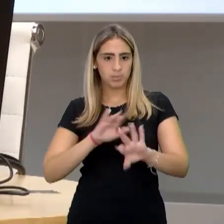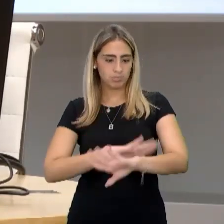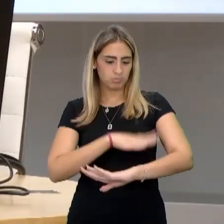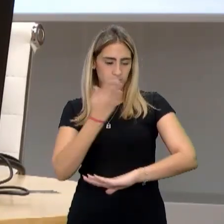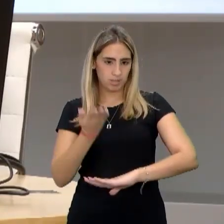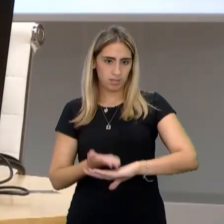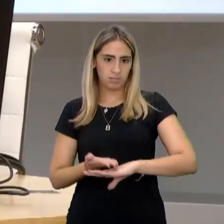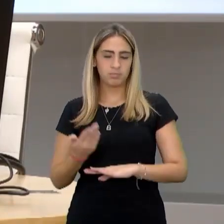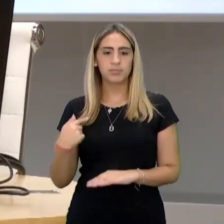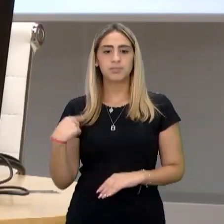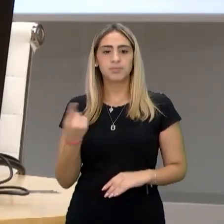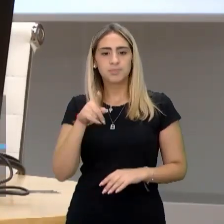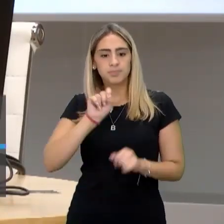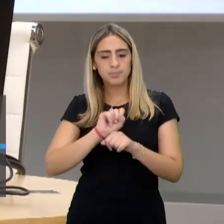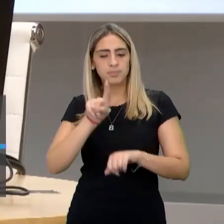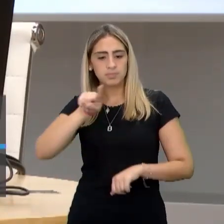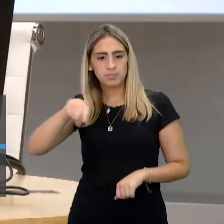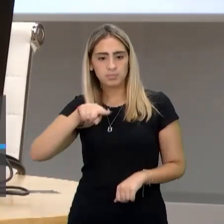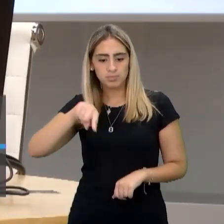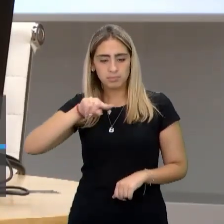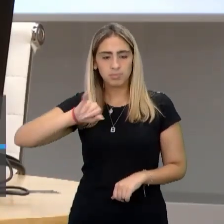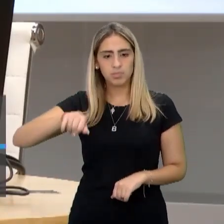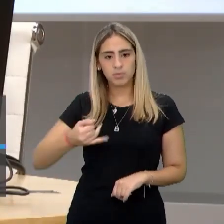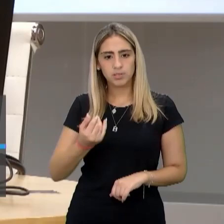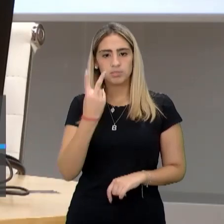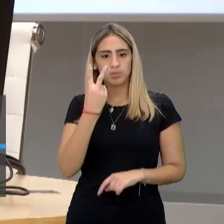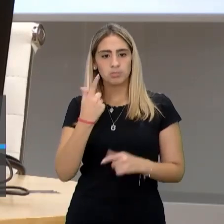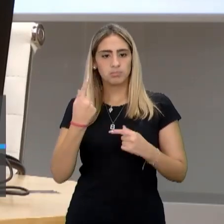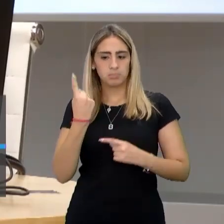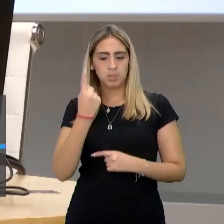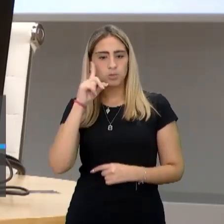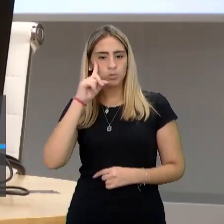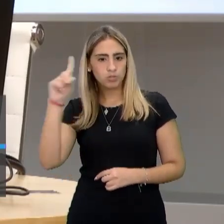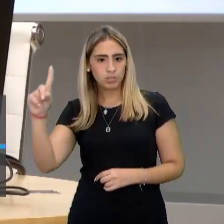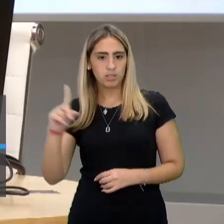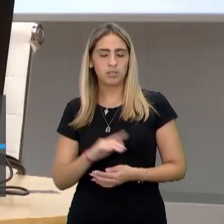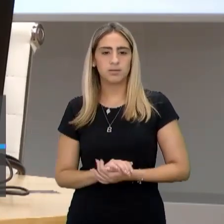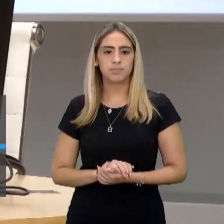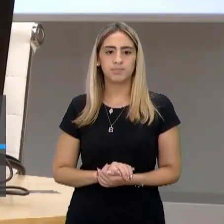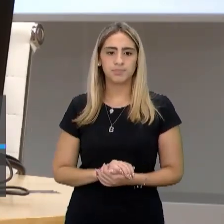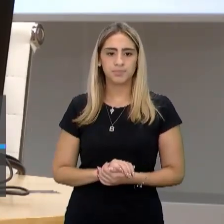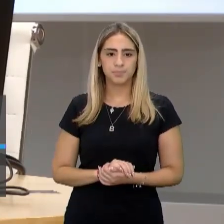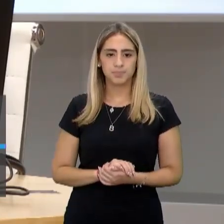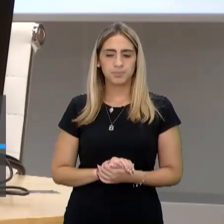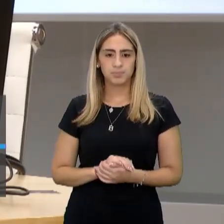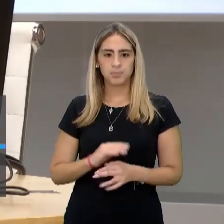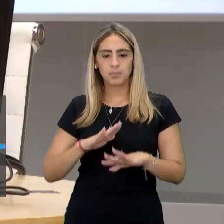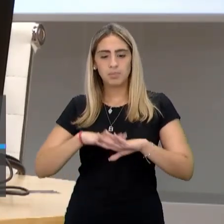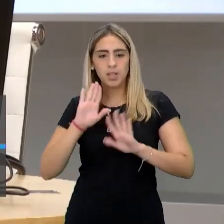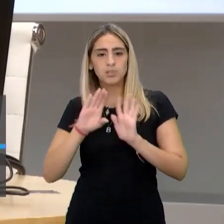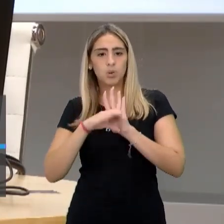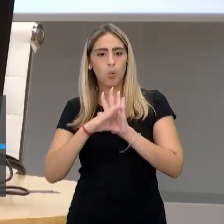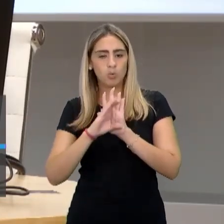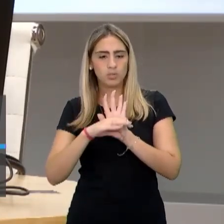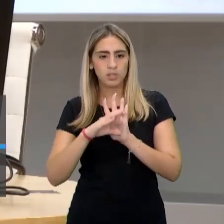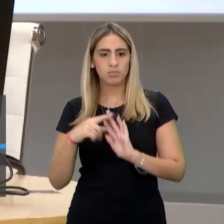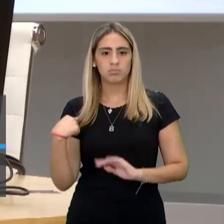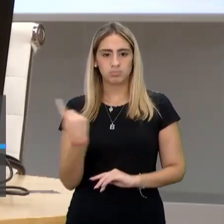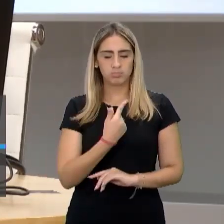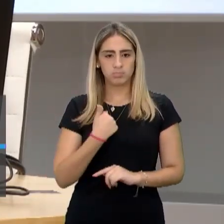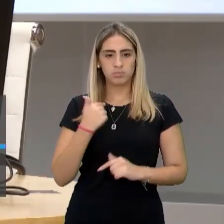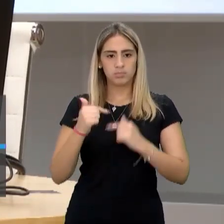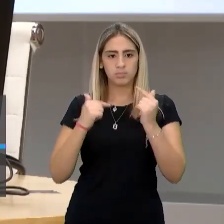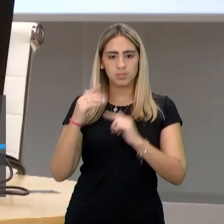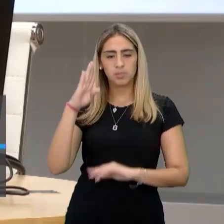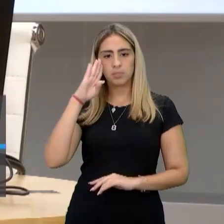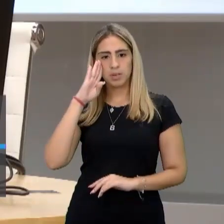Espero que vocês tenham aproveitado bastante os dois primeiros dias, né? Que foram mais, assim, conceituais, né? A gente trabalhou aí os princípios e